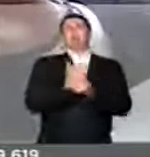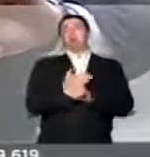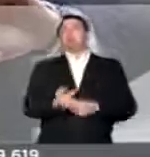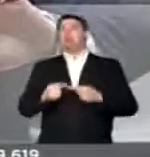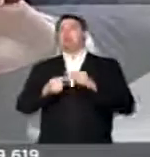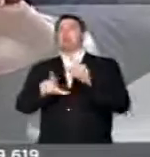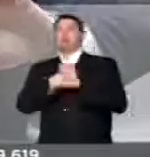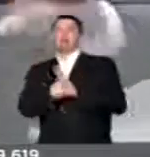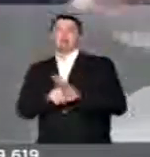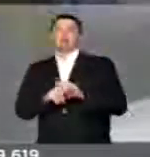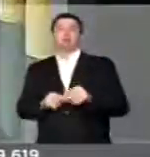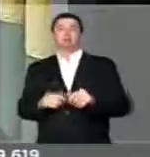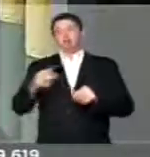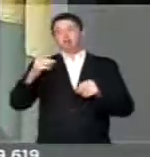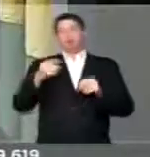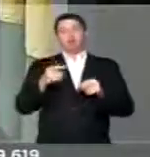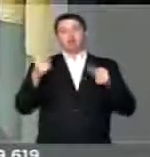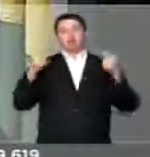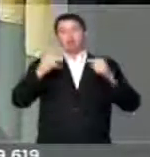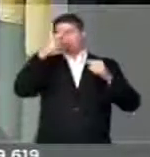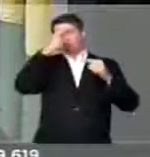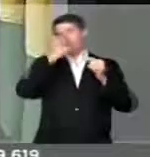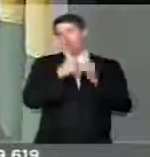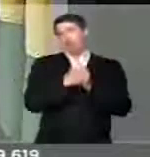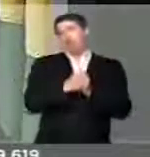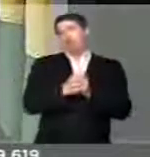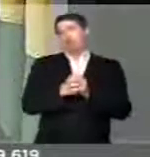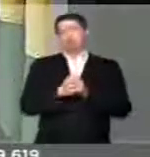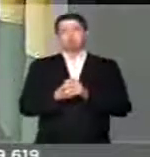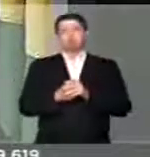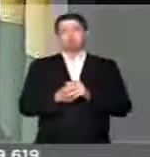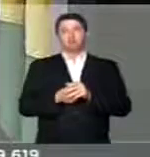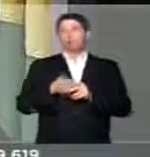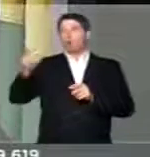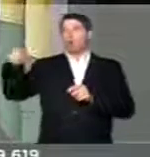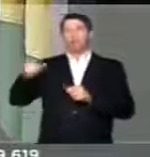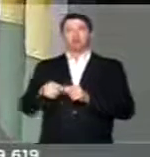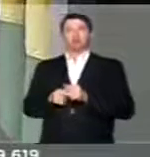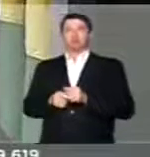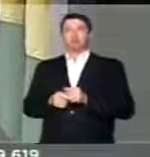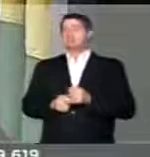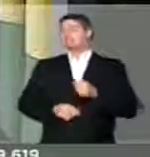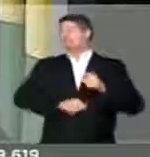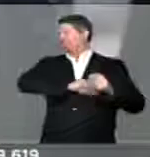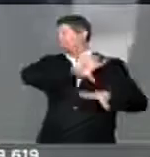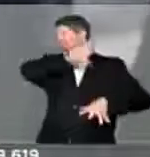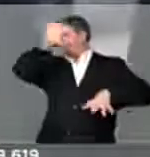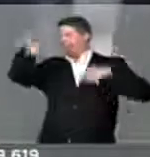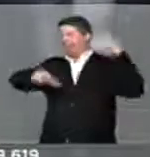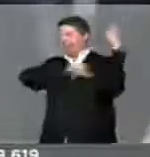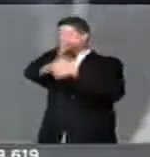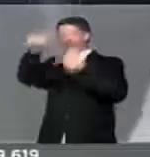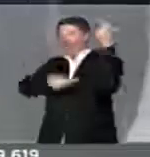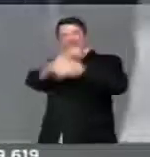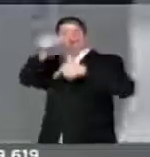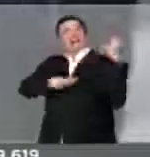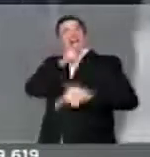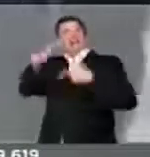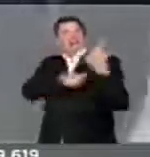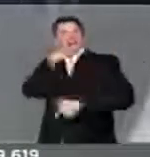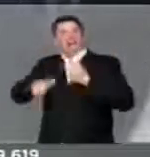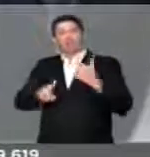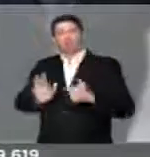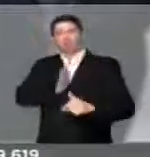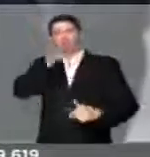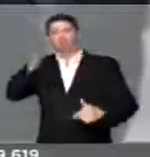legal. Quando é contra, é bonito. Agora, quando é contra os outros, não. A acusação vem de forma ferina, vem